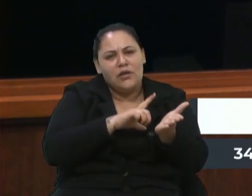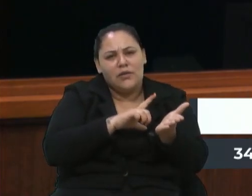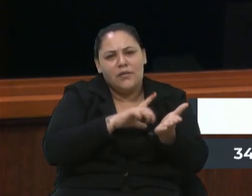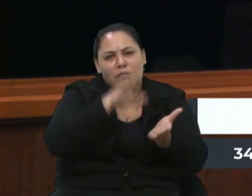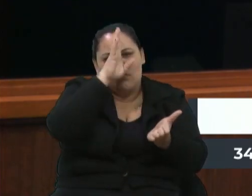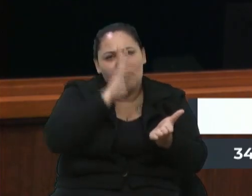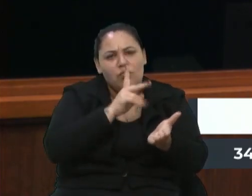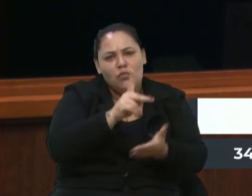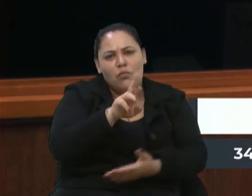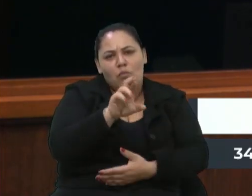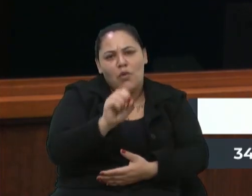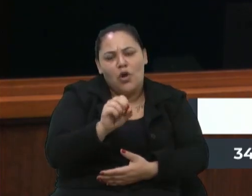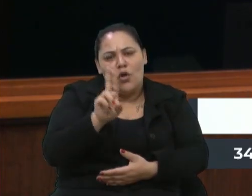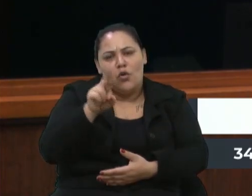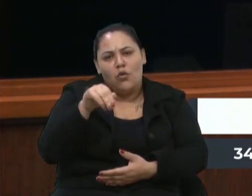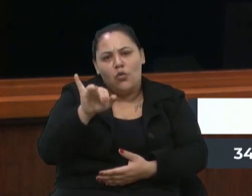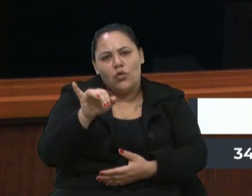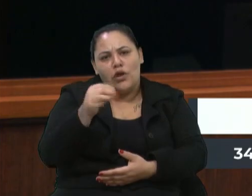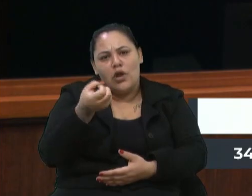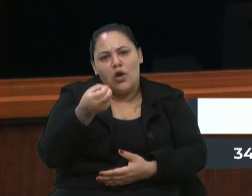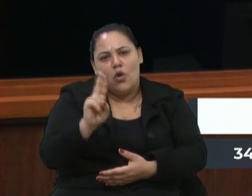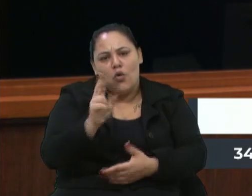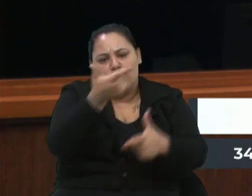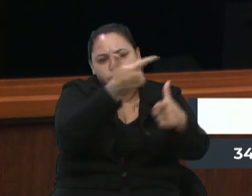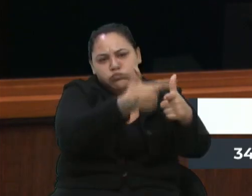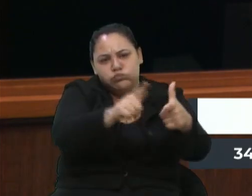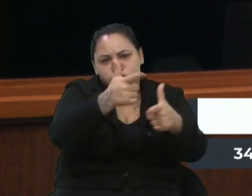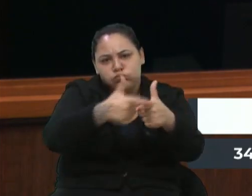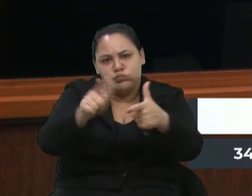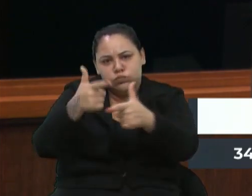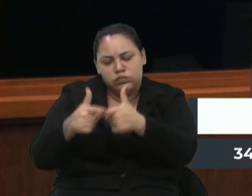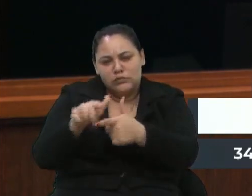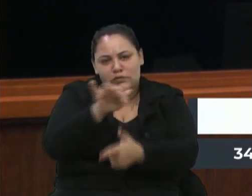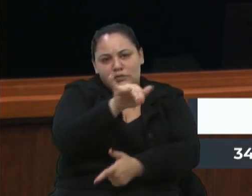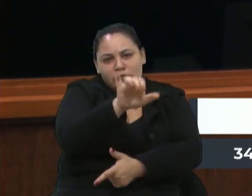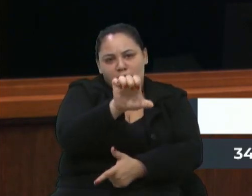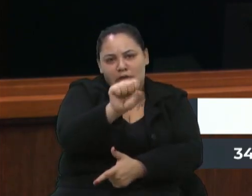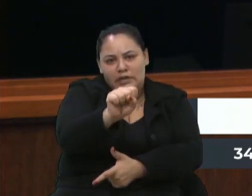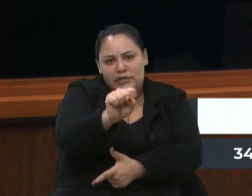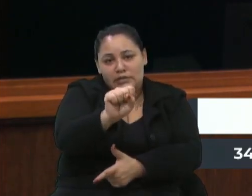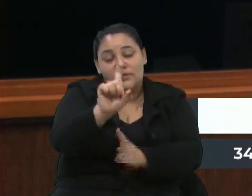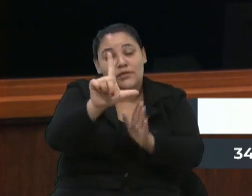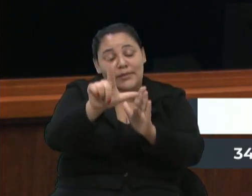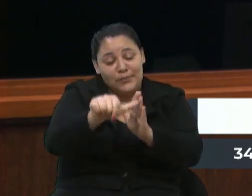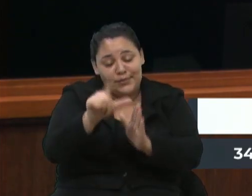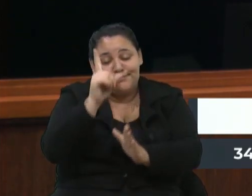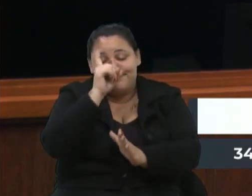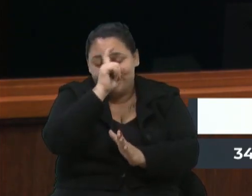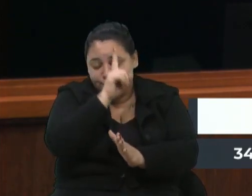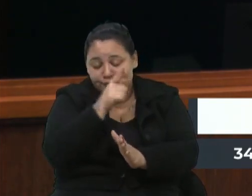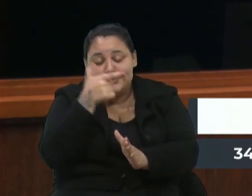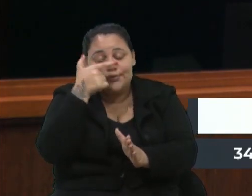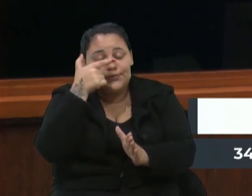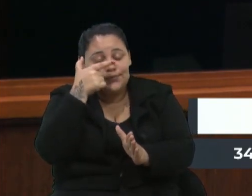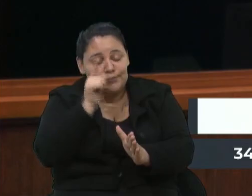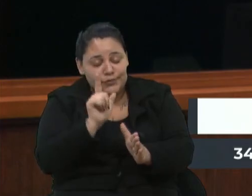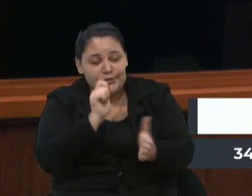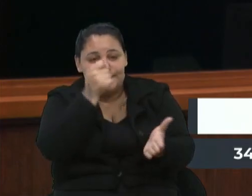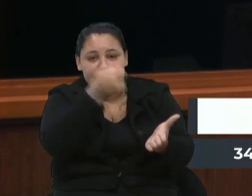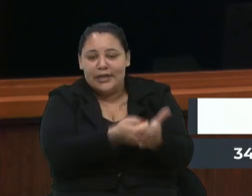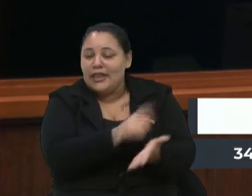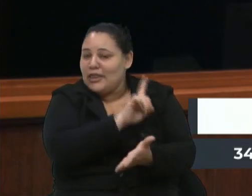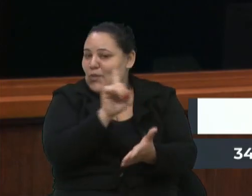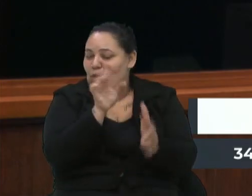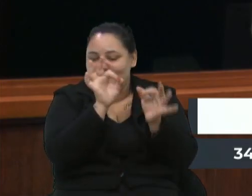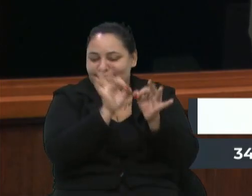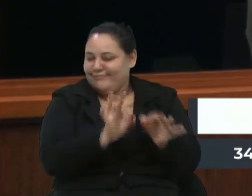ou mesmo de financiamento do FIES, que depois é uma dificuldade para pagar. O FIES não é simples